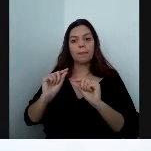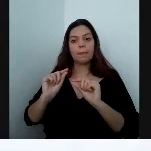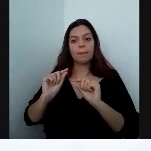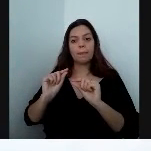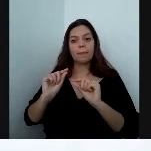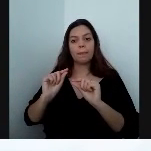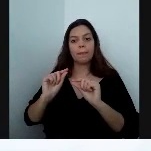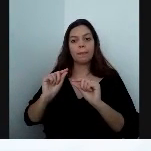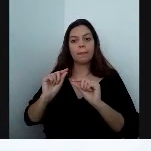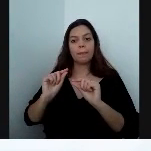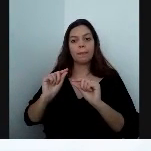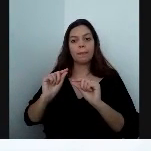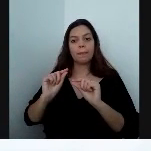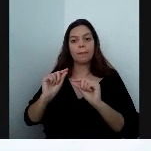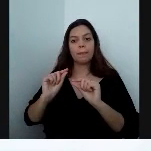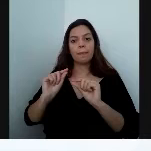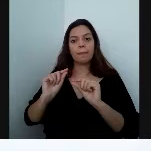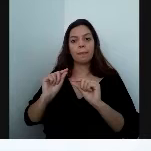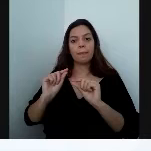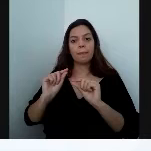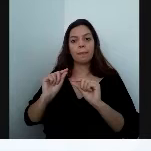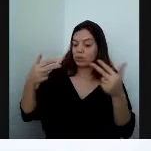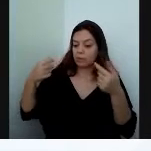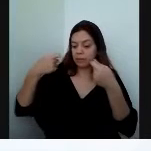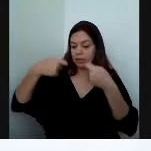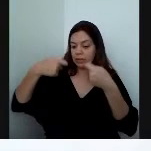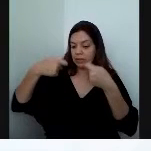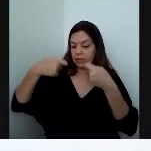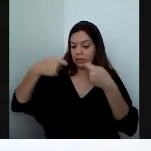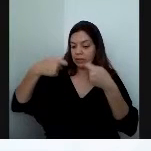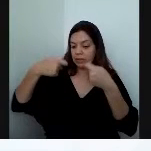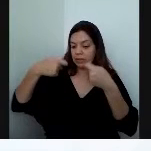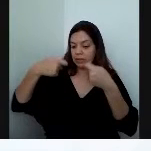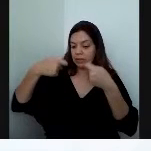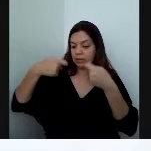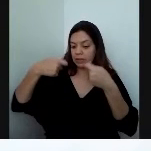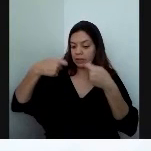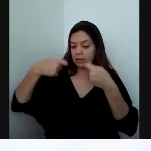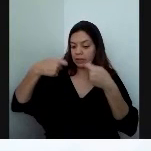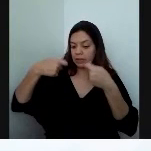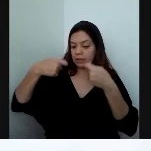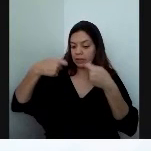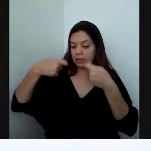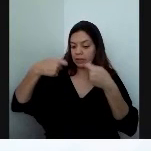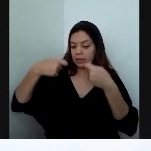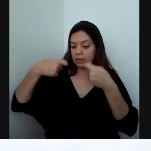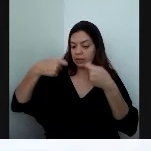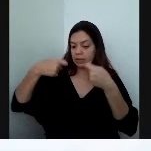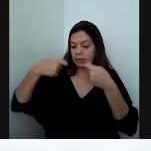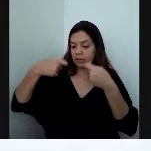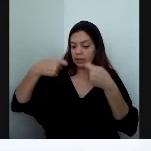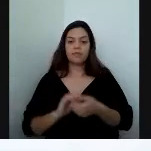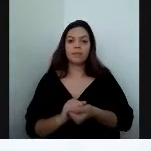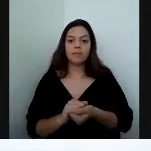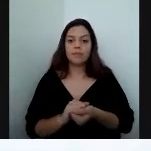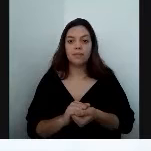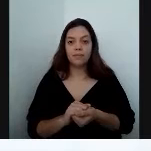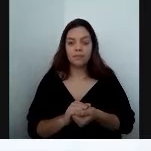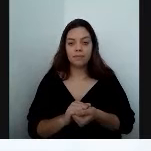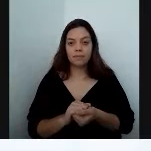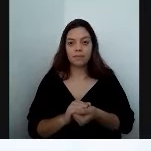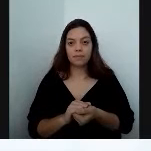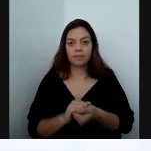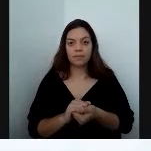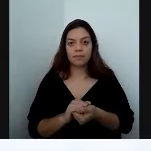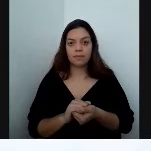questão ergonômica também. Se essa pessoa está em casa, mas ela está sentada direitinho, porque a gente sabe que existe um